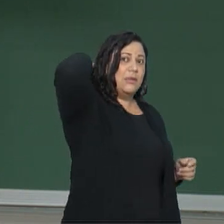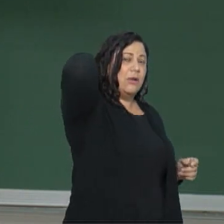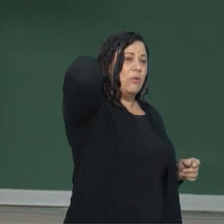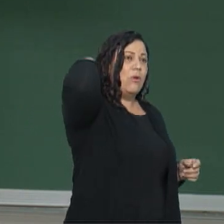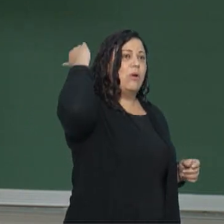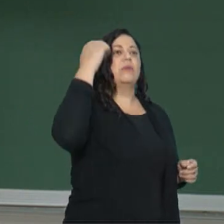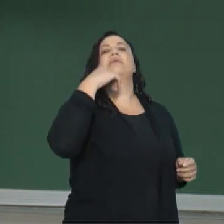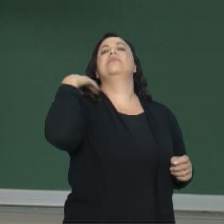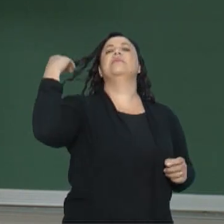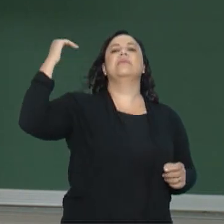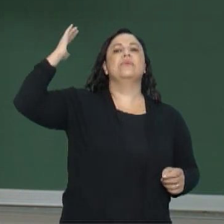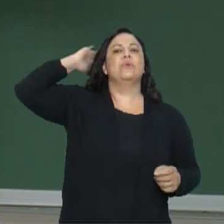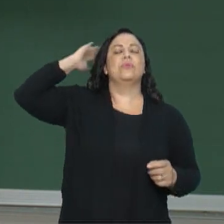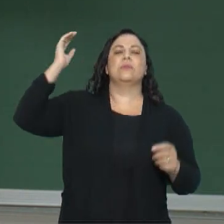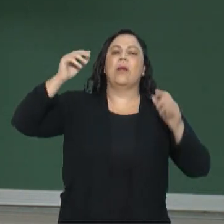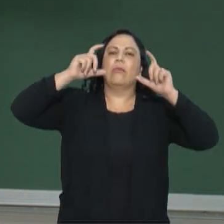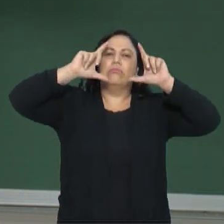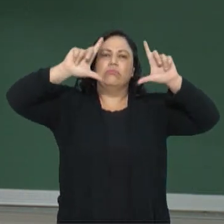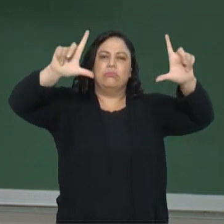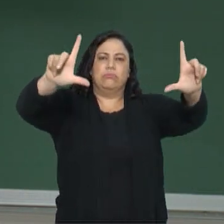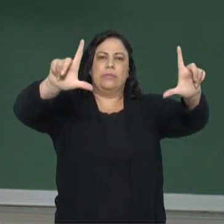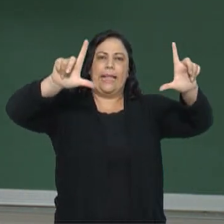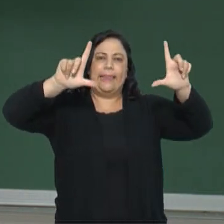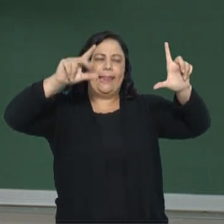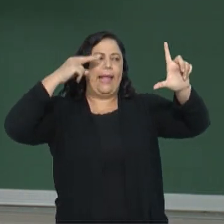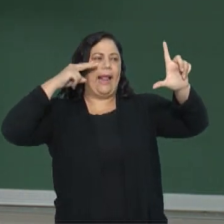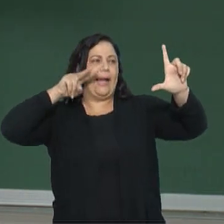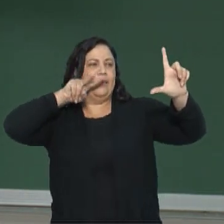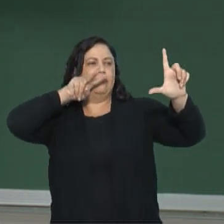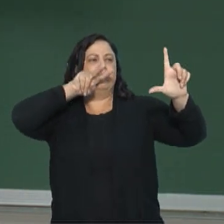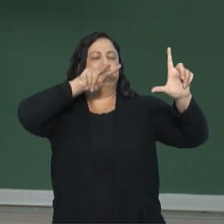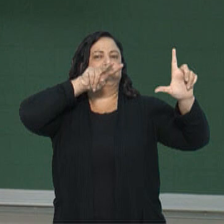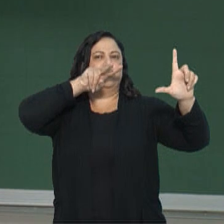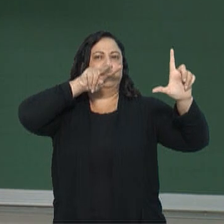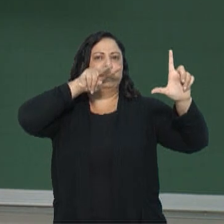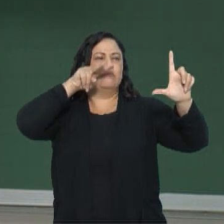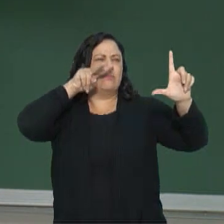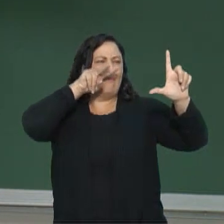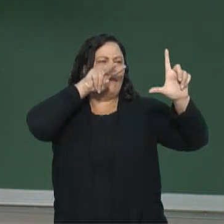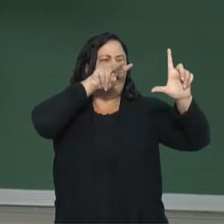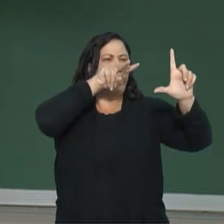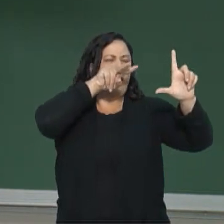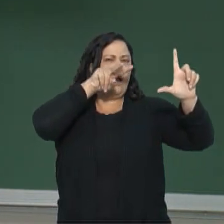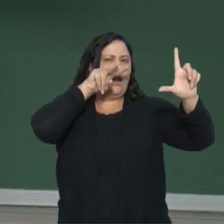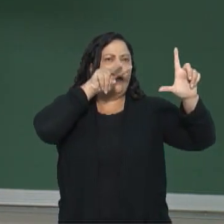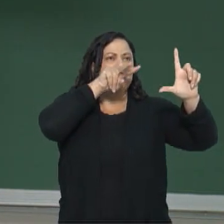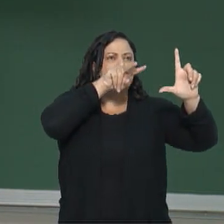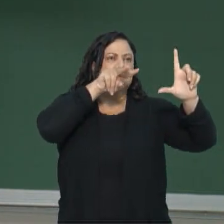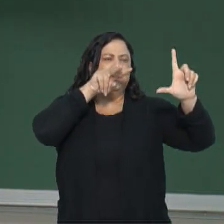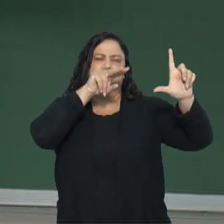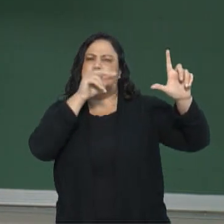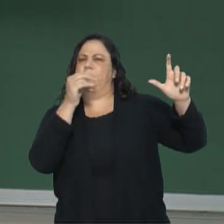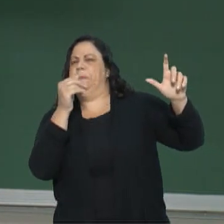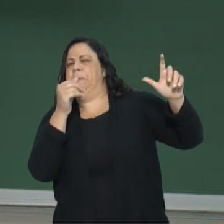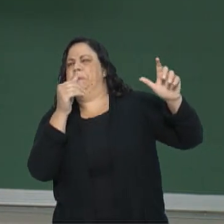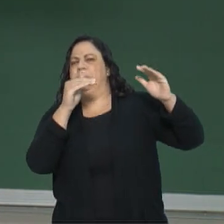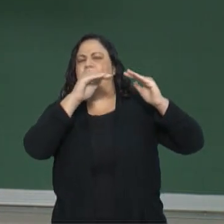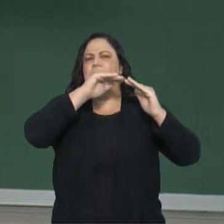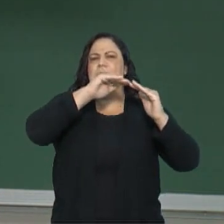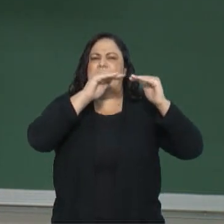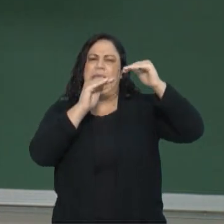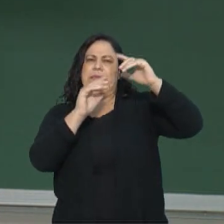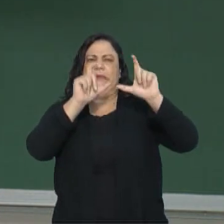vocês olhando na tela do computador, da televisão, do smartphone. Ai, parece que está torto,